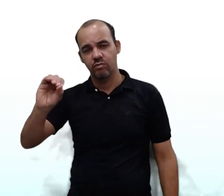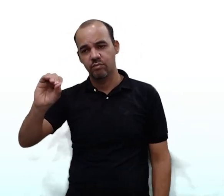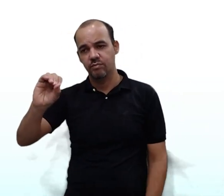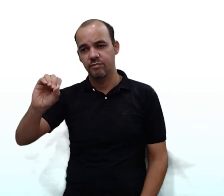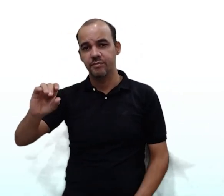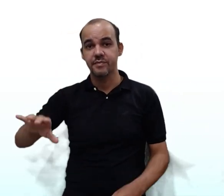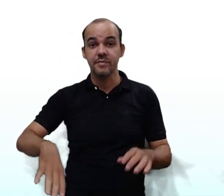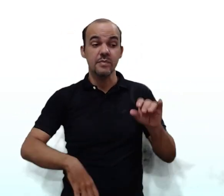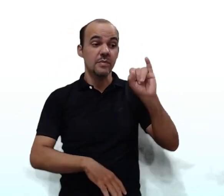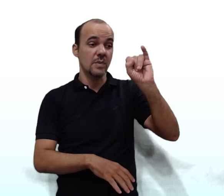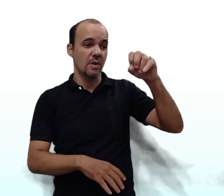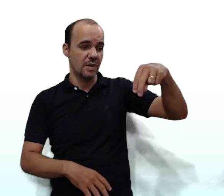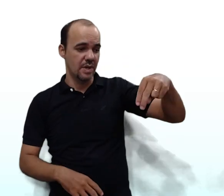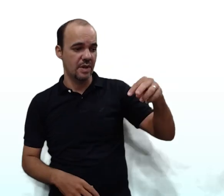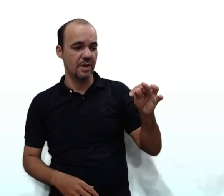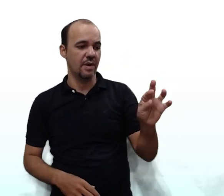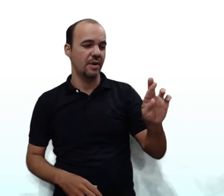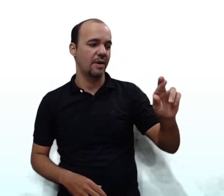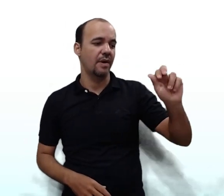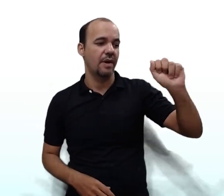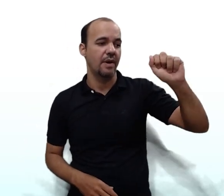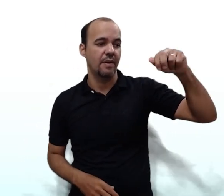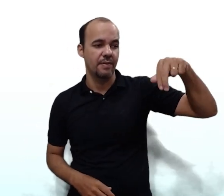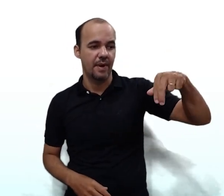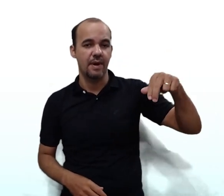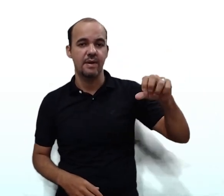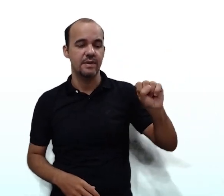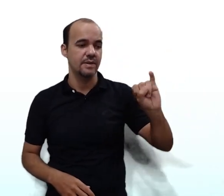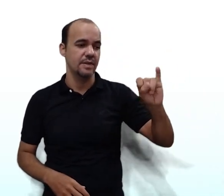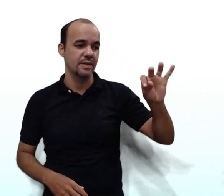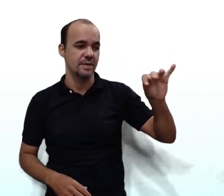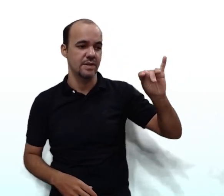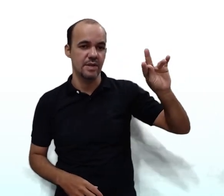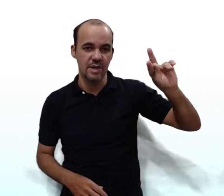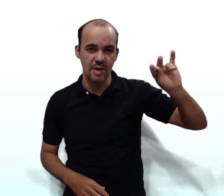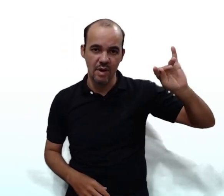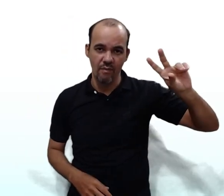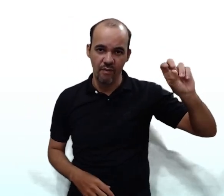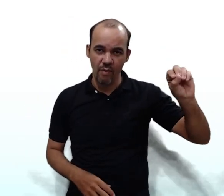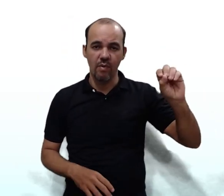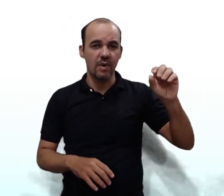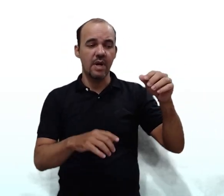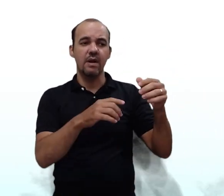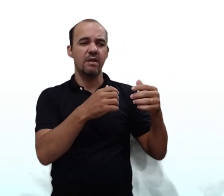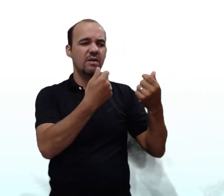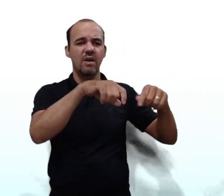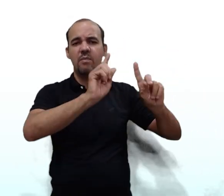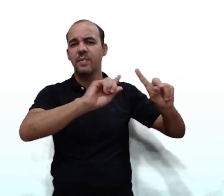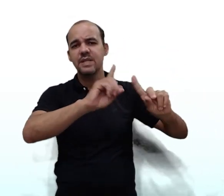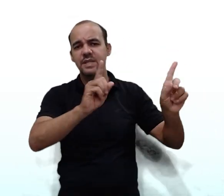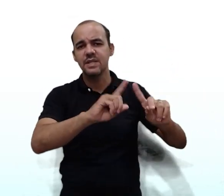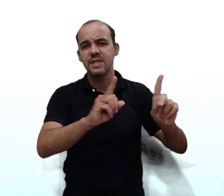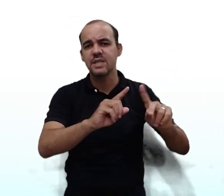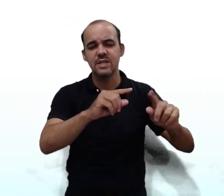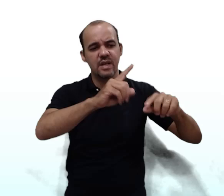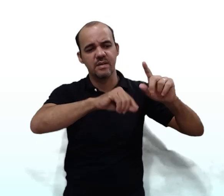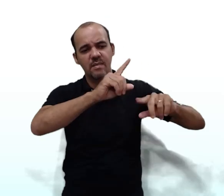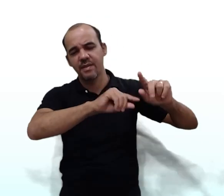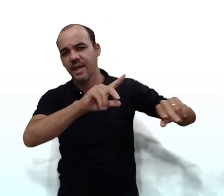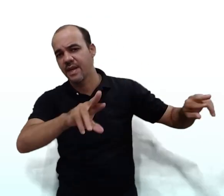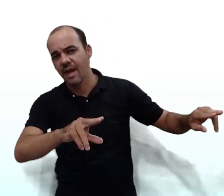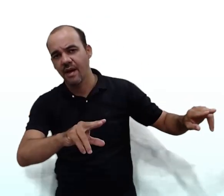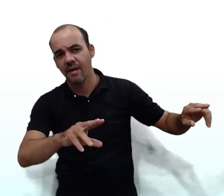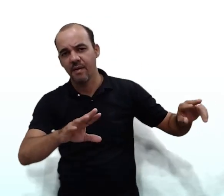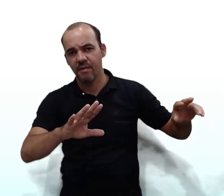verbos frasais intransitivos são aqueles que não exigem objeto. Beleza?